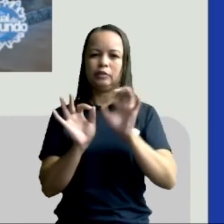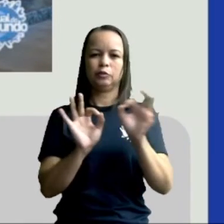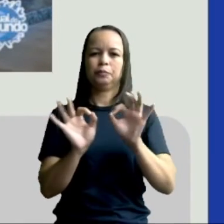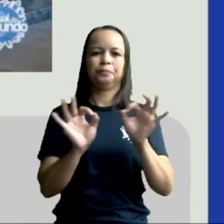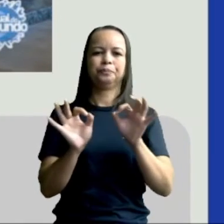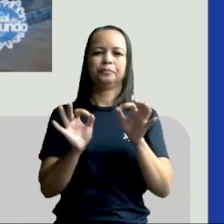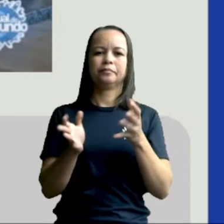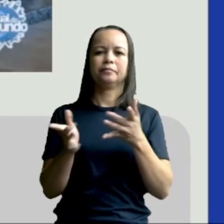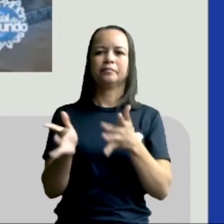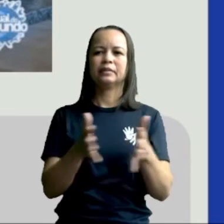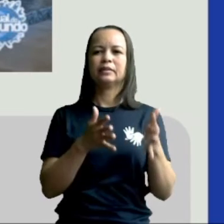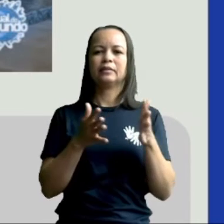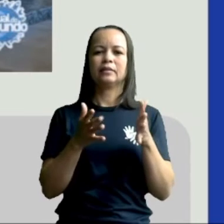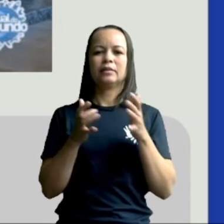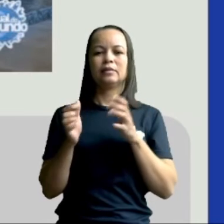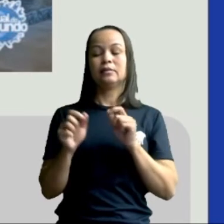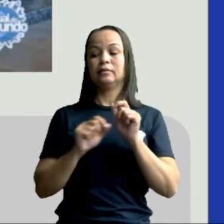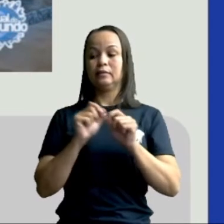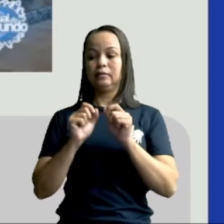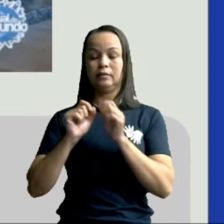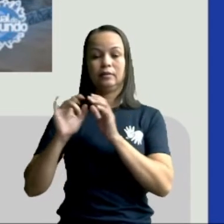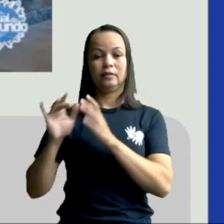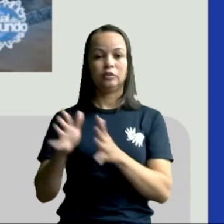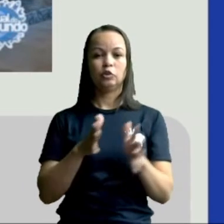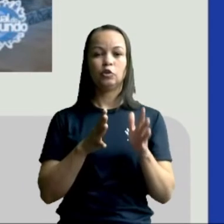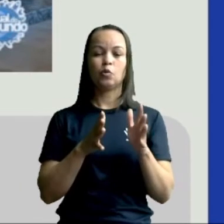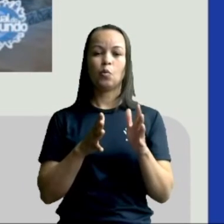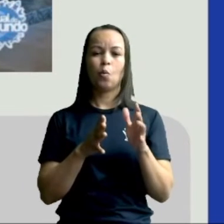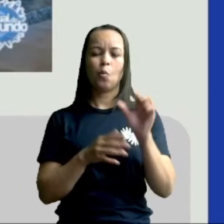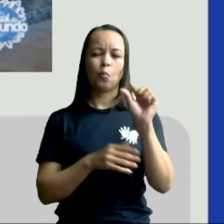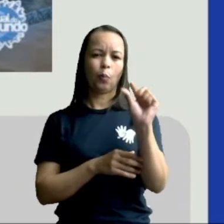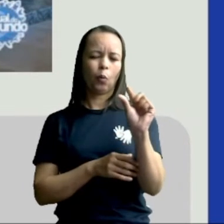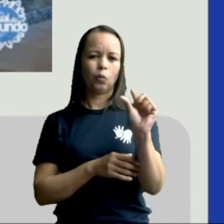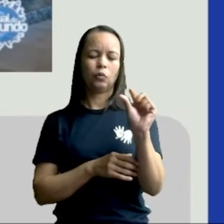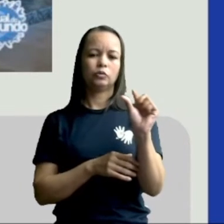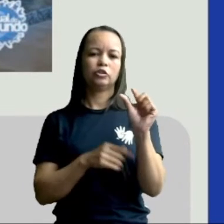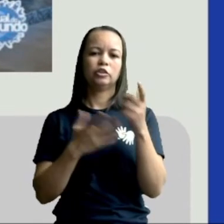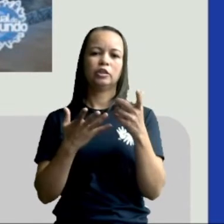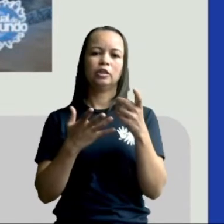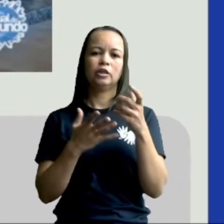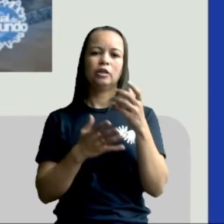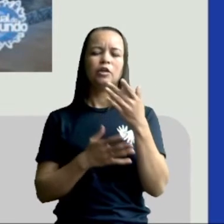experiência. Você também vai precisar de detergente e de um pouco de corante.